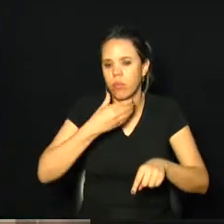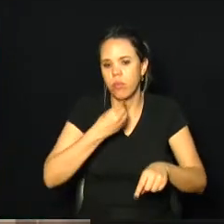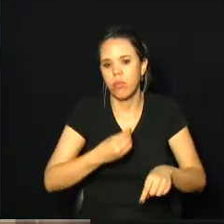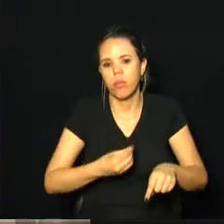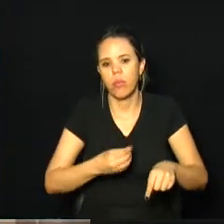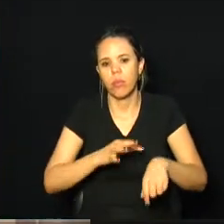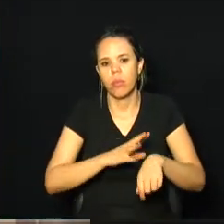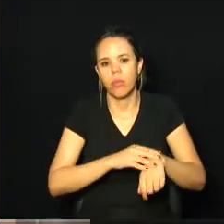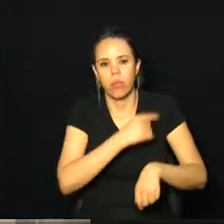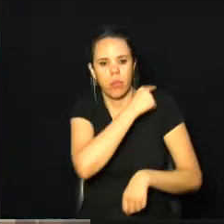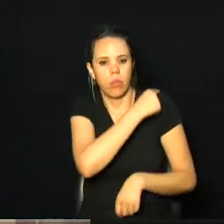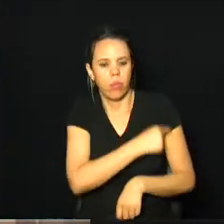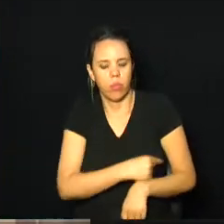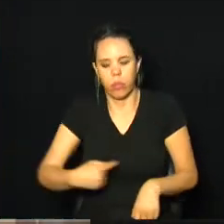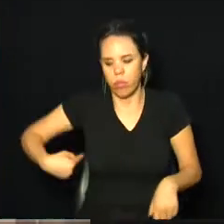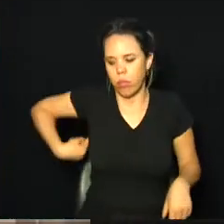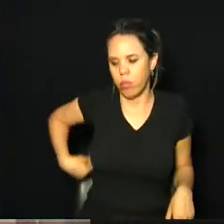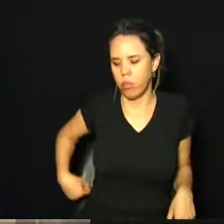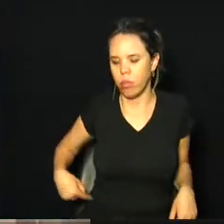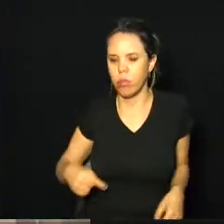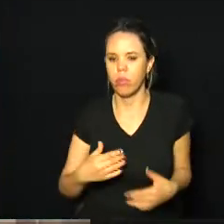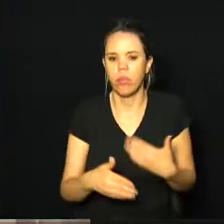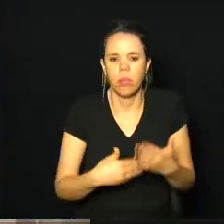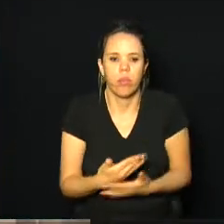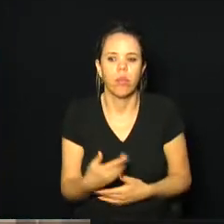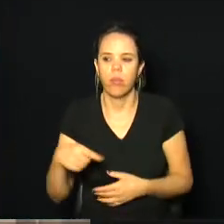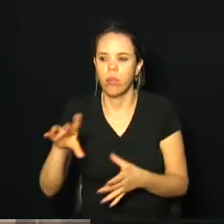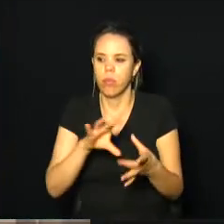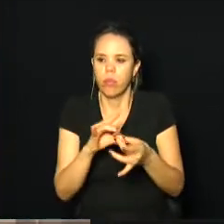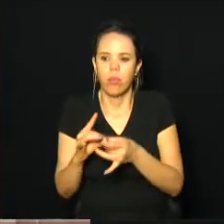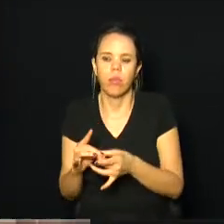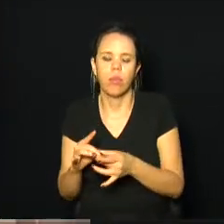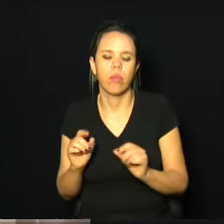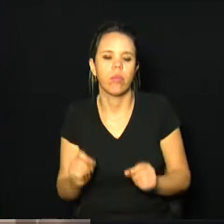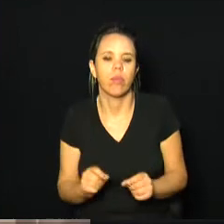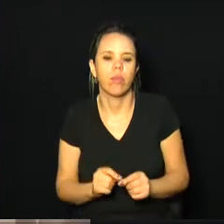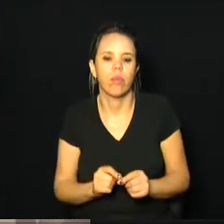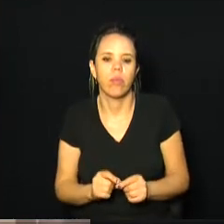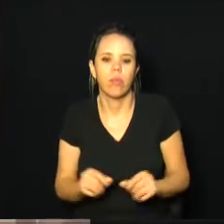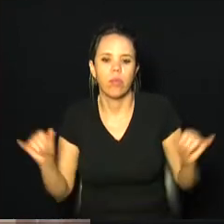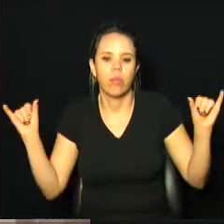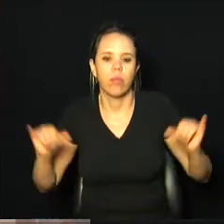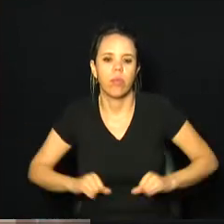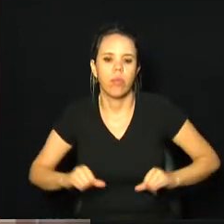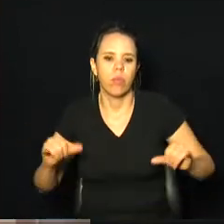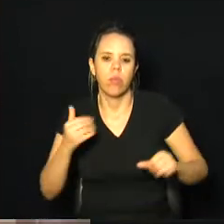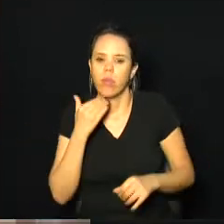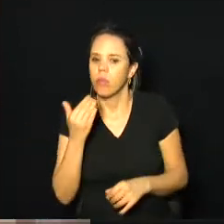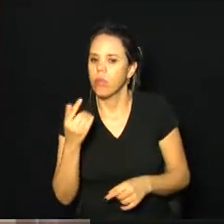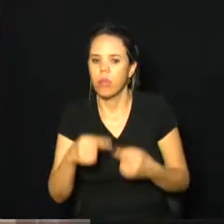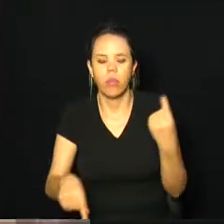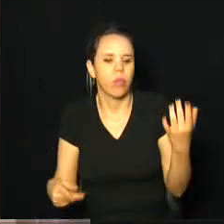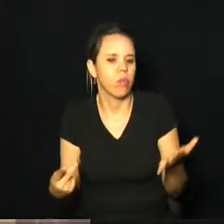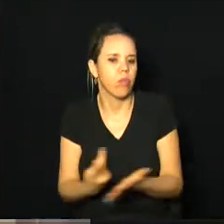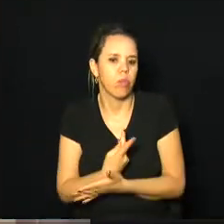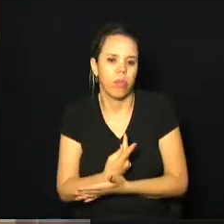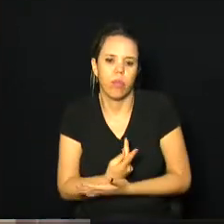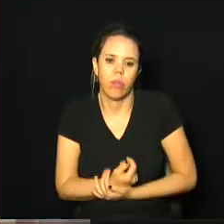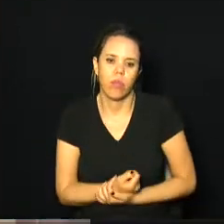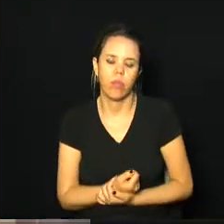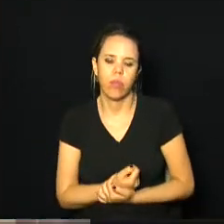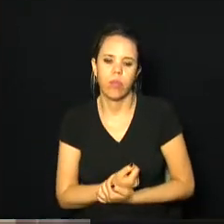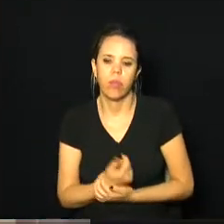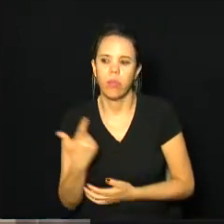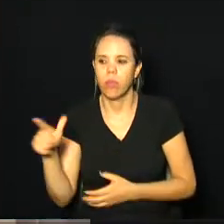lesão no ombro, lesão nas costas e assim por diante, vai para a Olimpíada, no sacrifício, não vai dar certo, às vezes, a